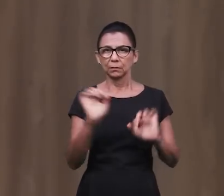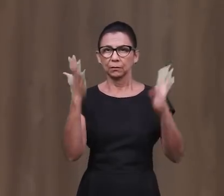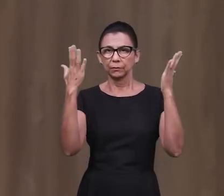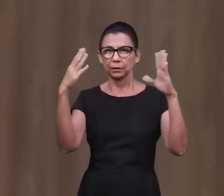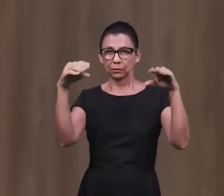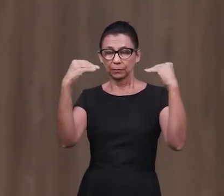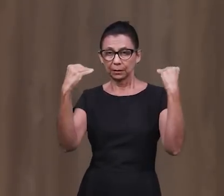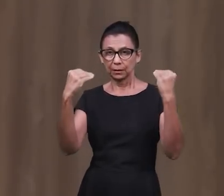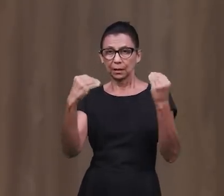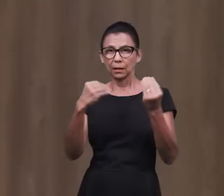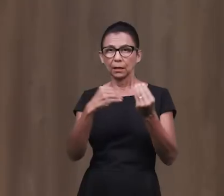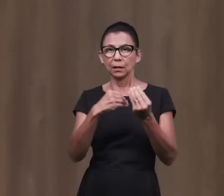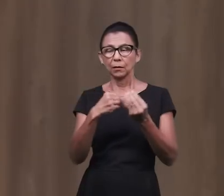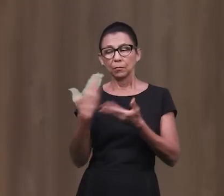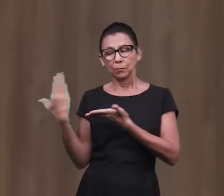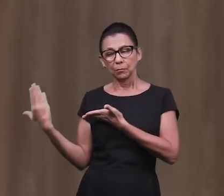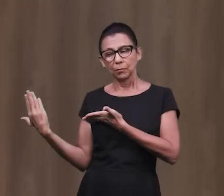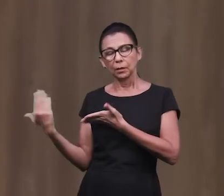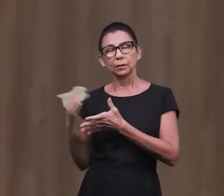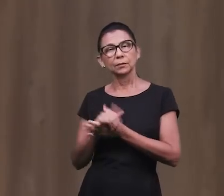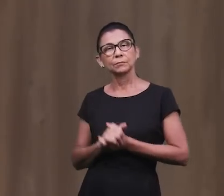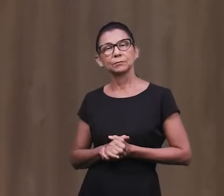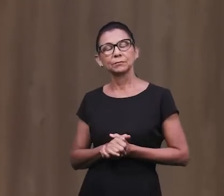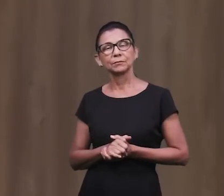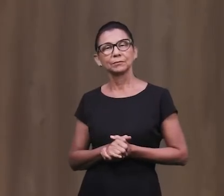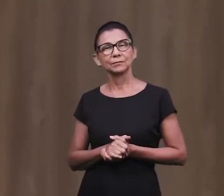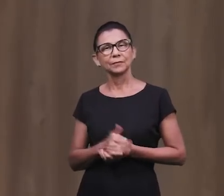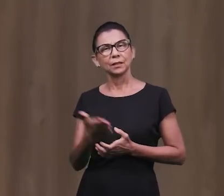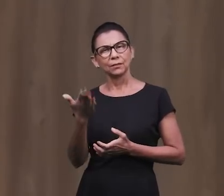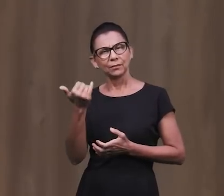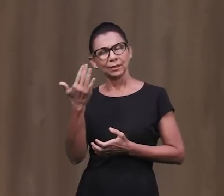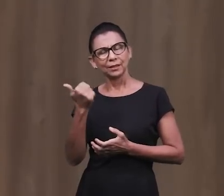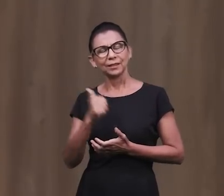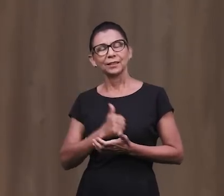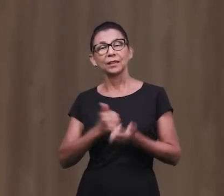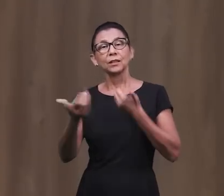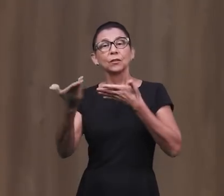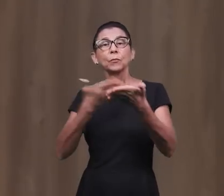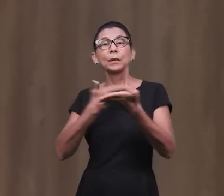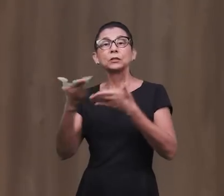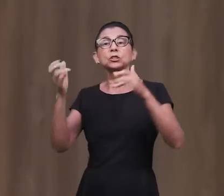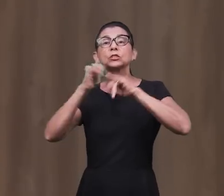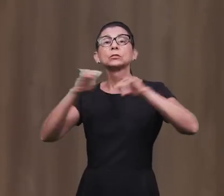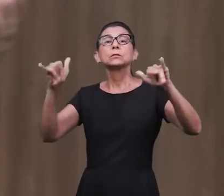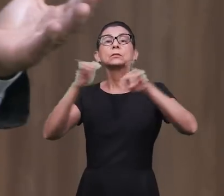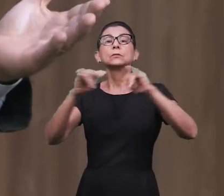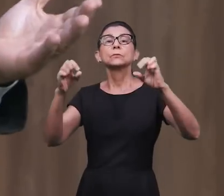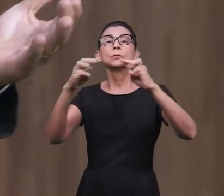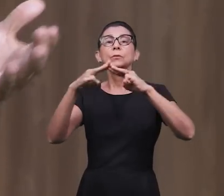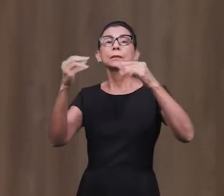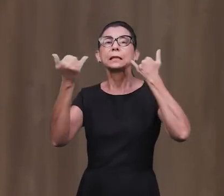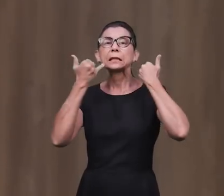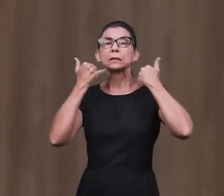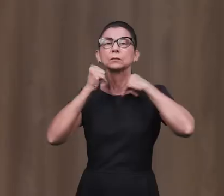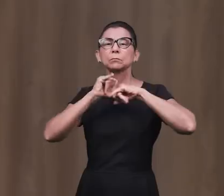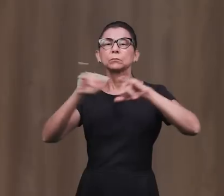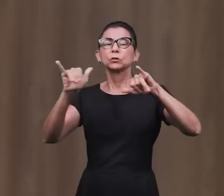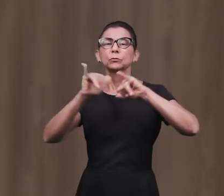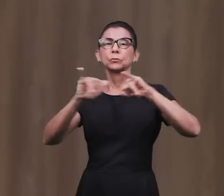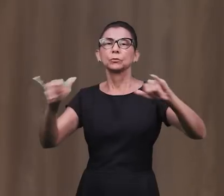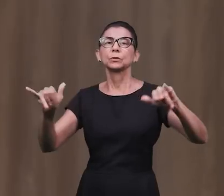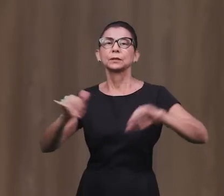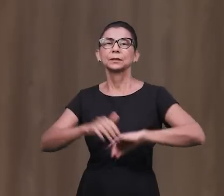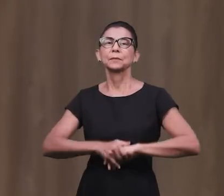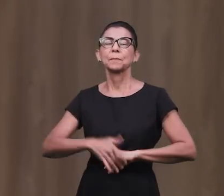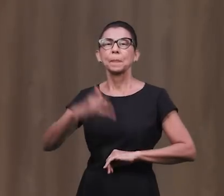Manaí News? Anota o e-mail aí e manda para a gente. Olha, compartilhe, divulgue o Manaí News e que muitas pessoas sejam